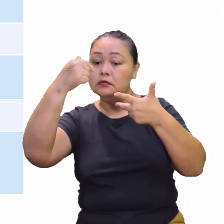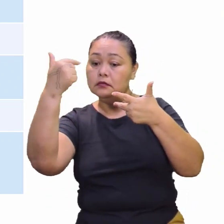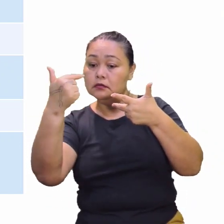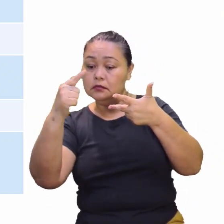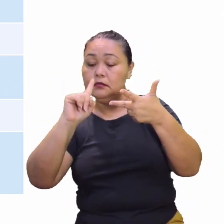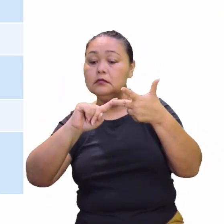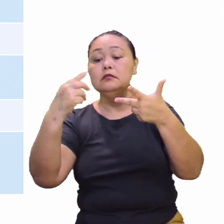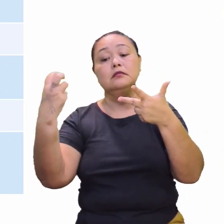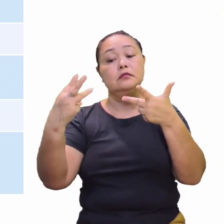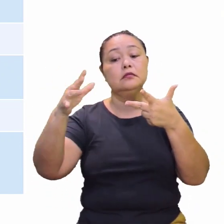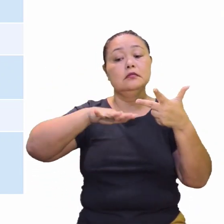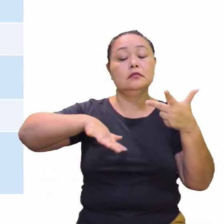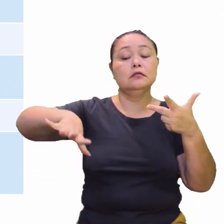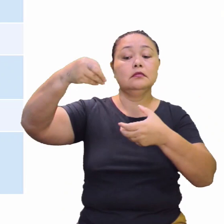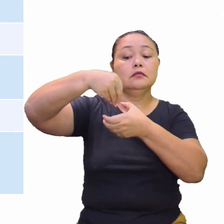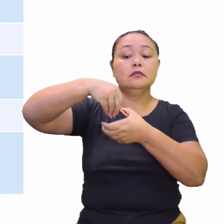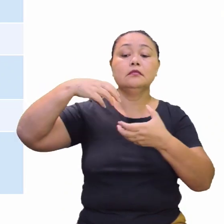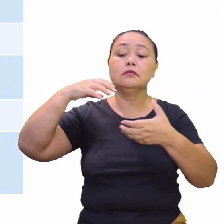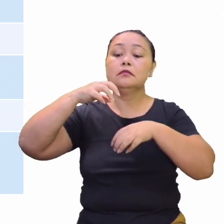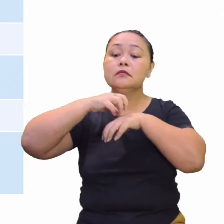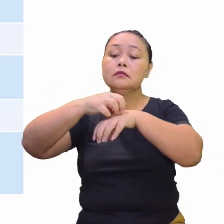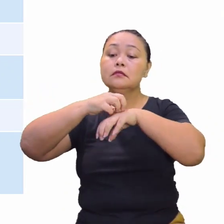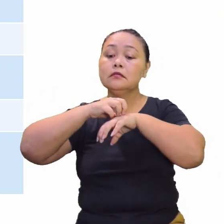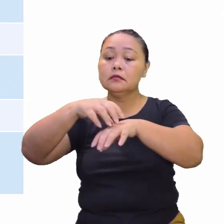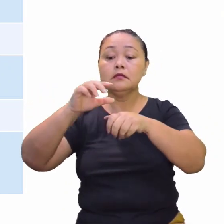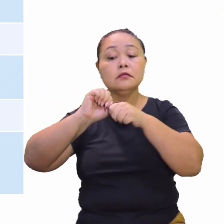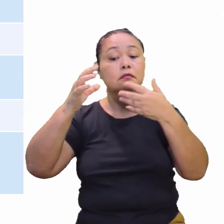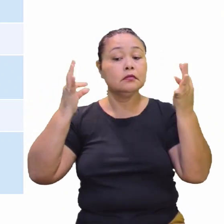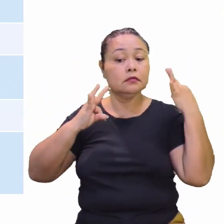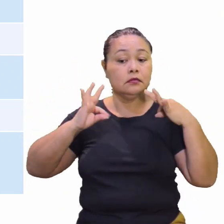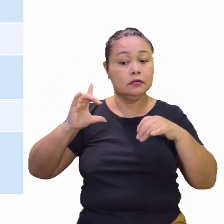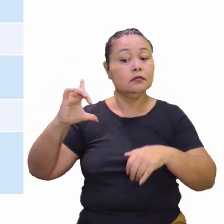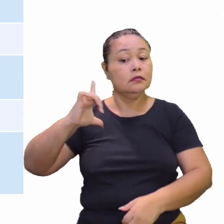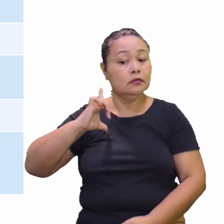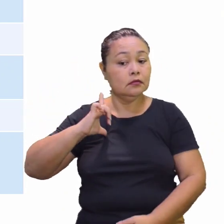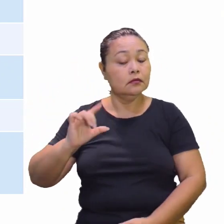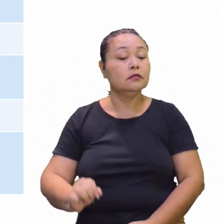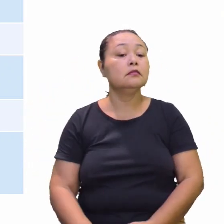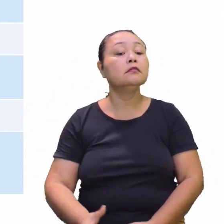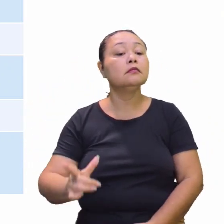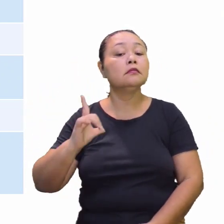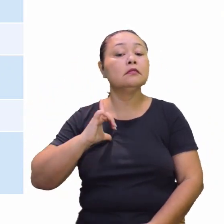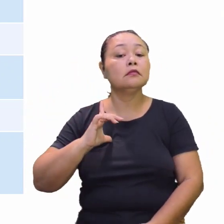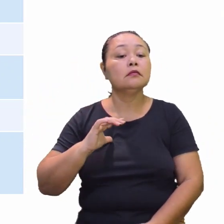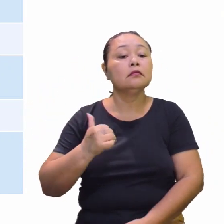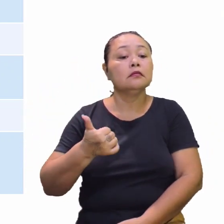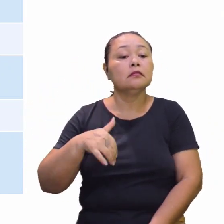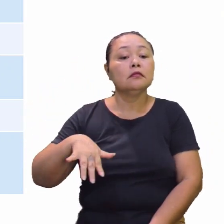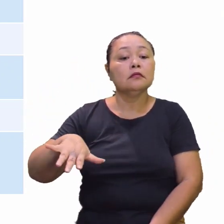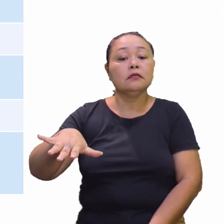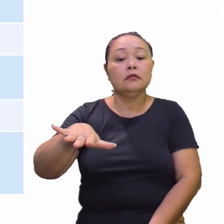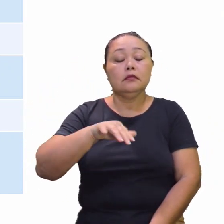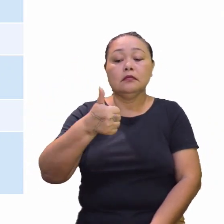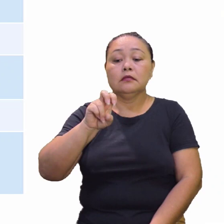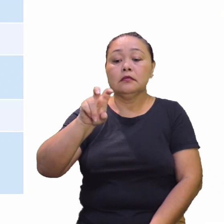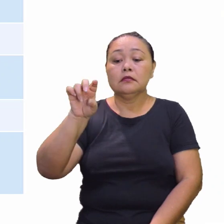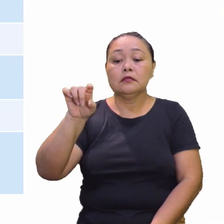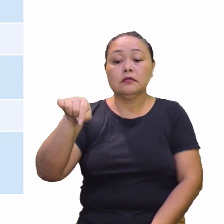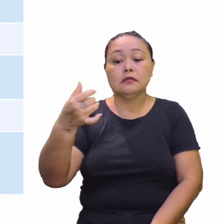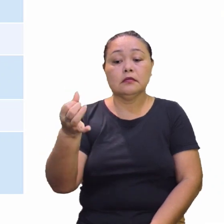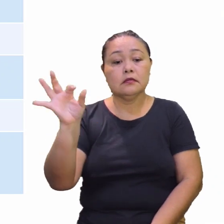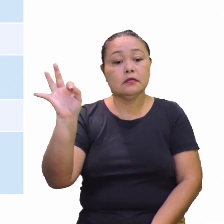para o terciário, que é onde o turismo faz parte. Então, no setor terciário, a gente tem aí 15,6%